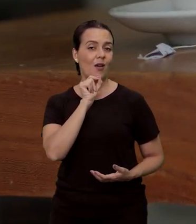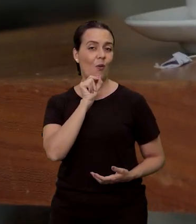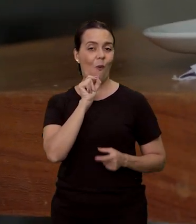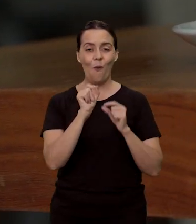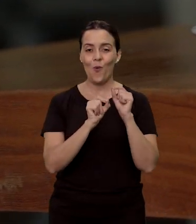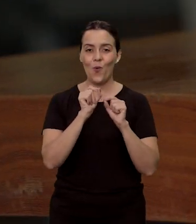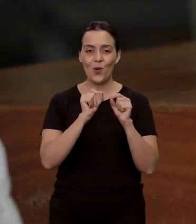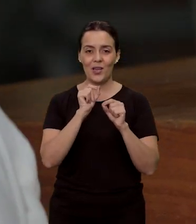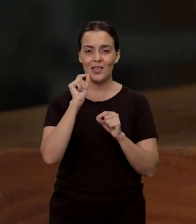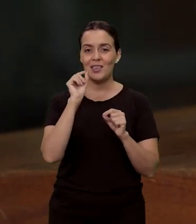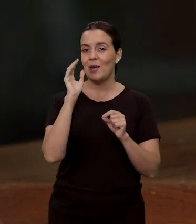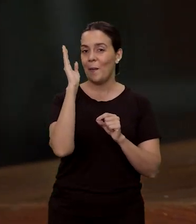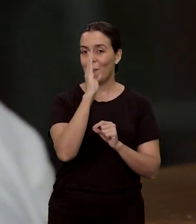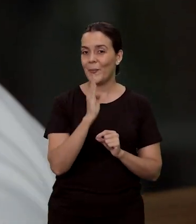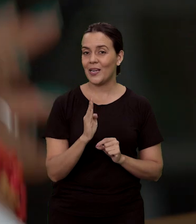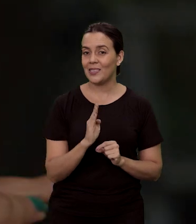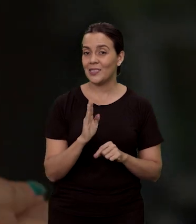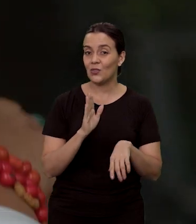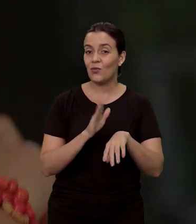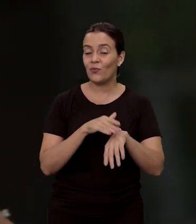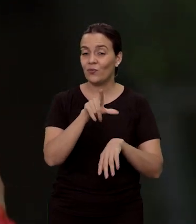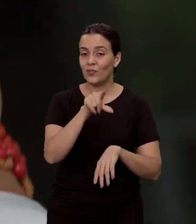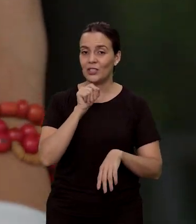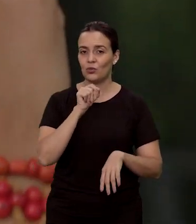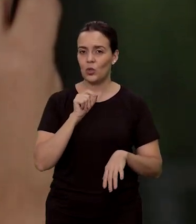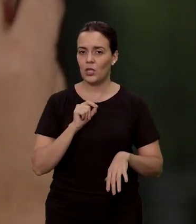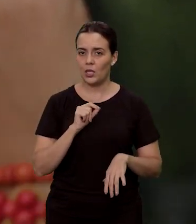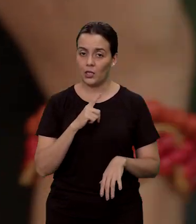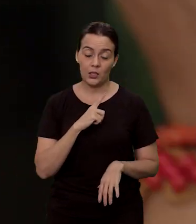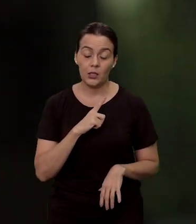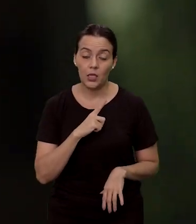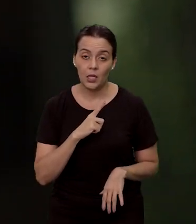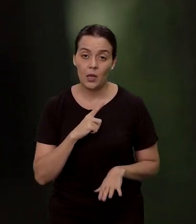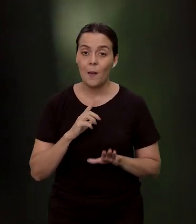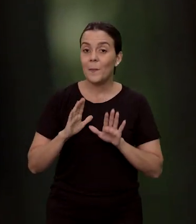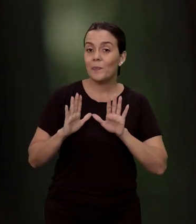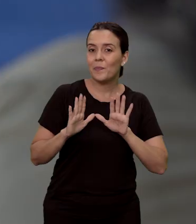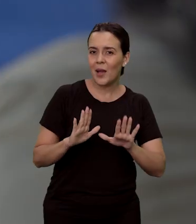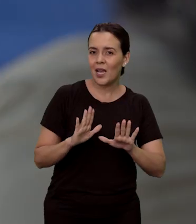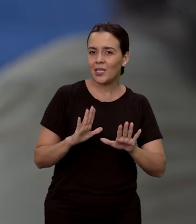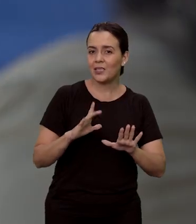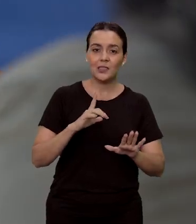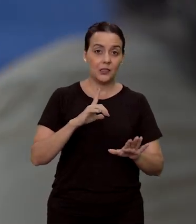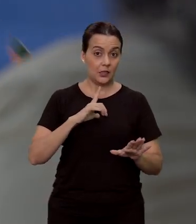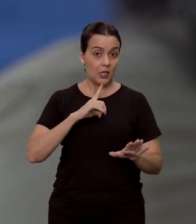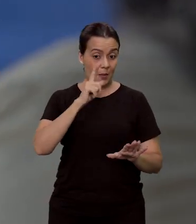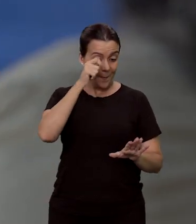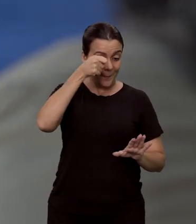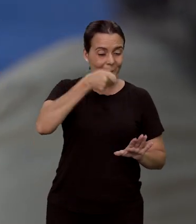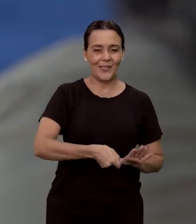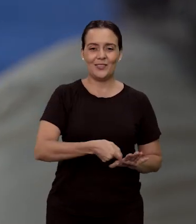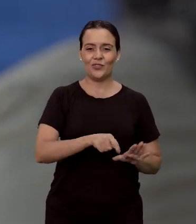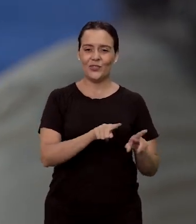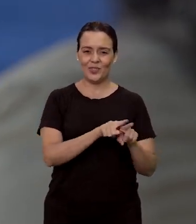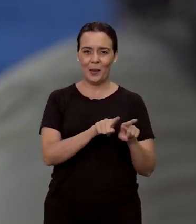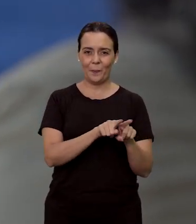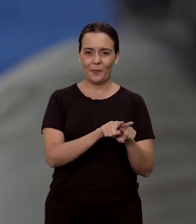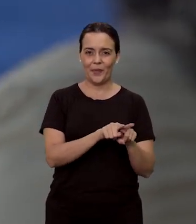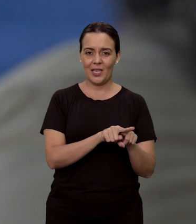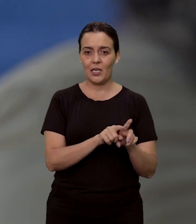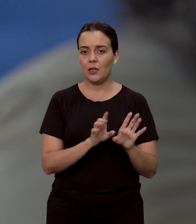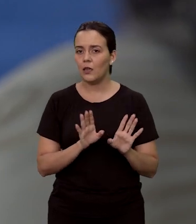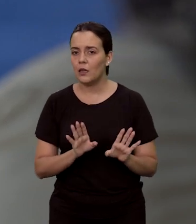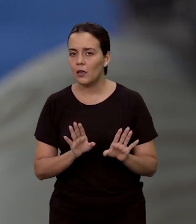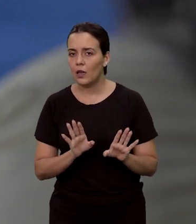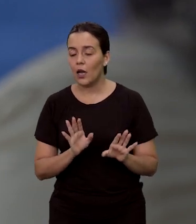o patriarcado, o machismo, o sexismo, essa sementinha de coisas que a gente já deveria ter vencido, como a